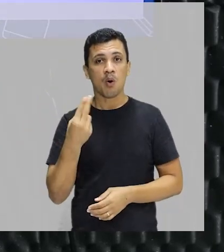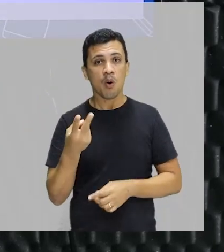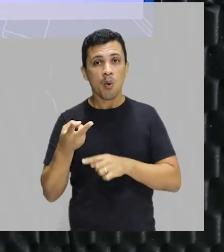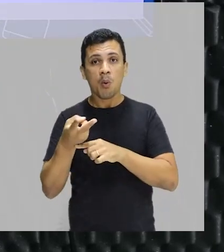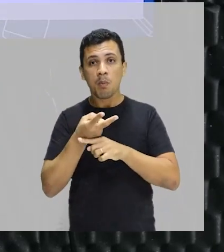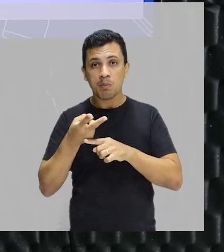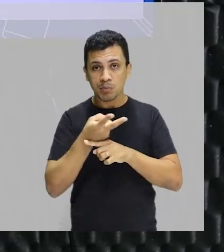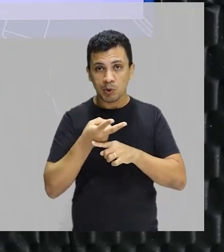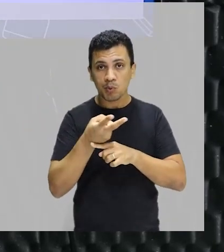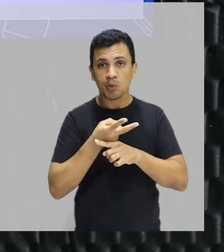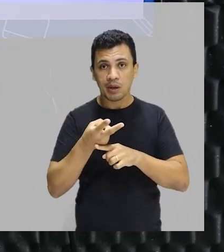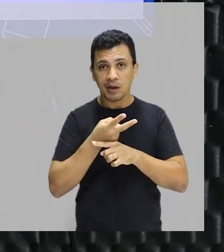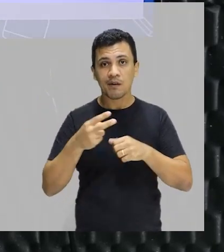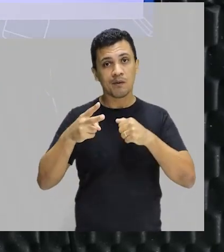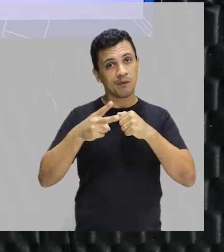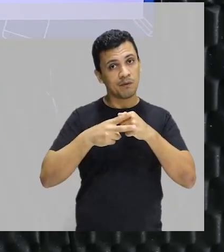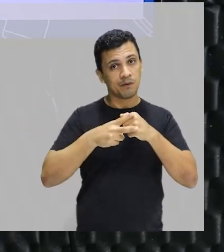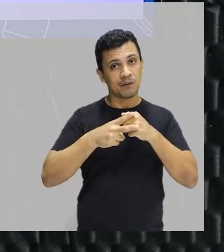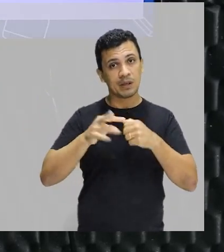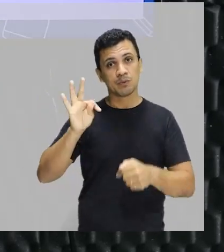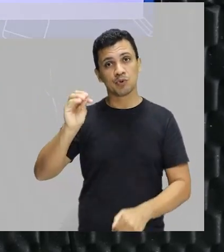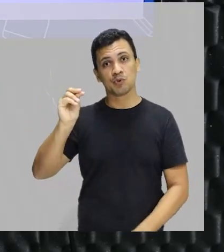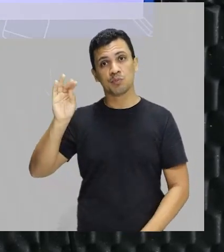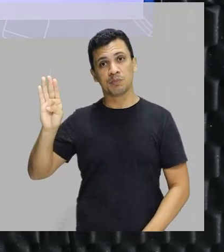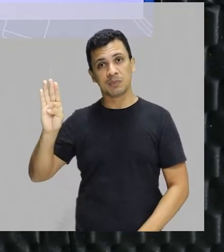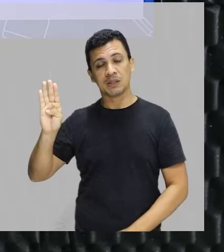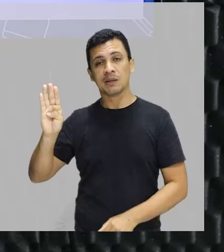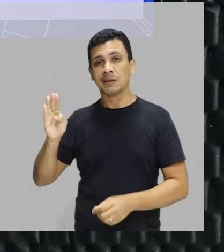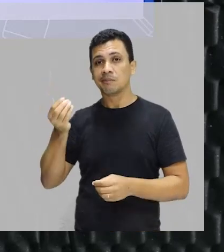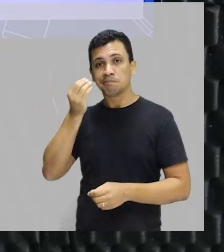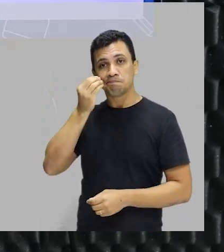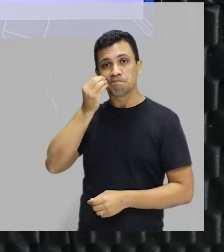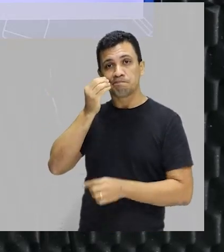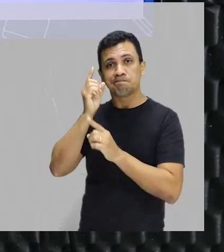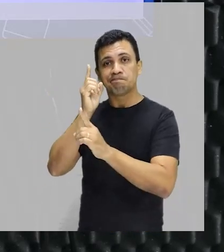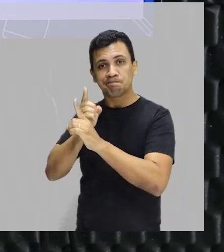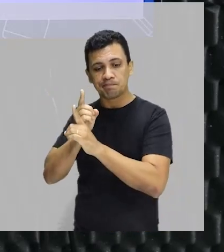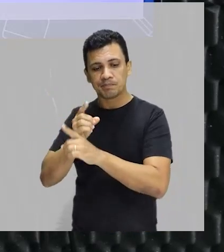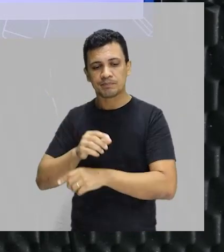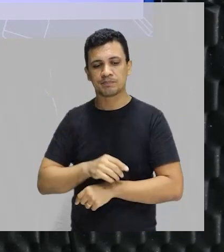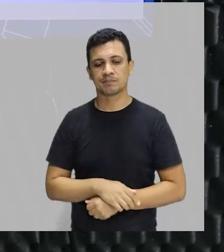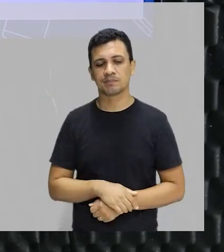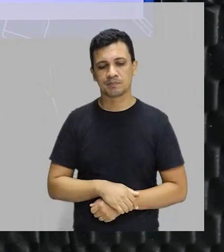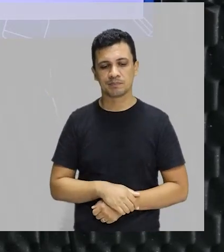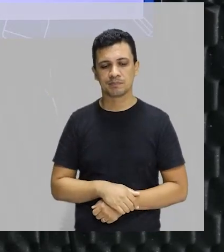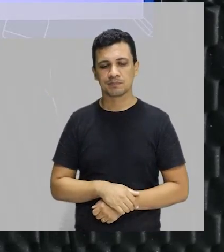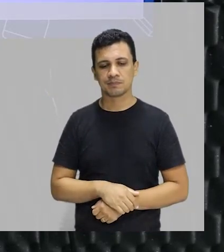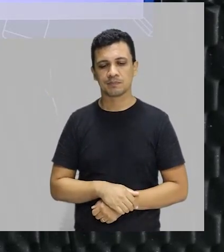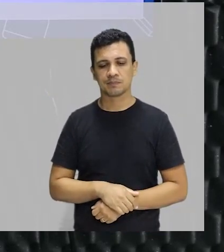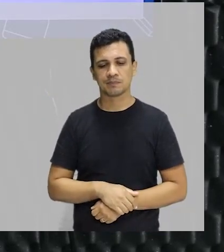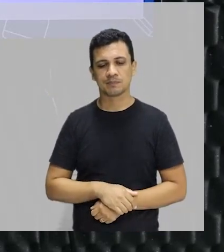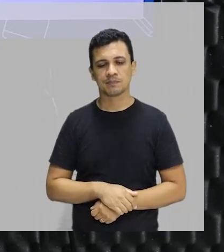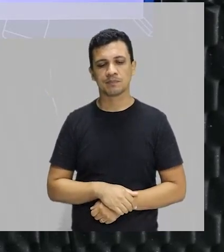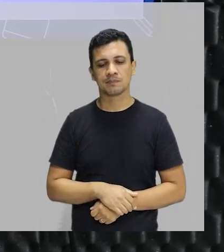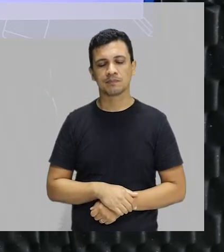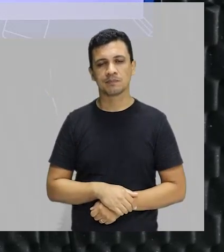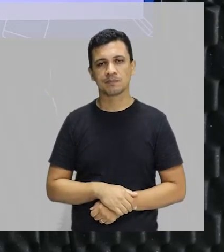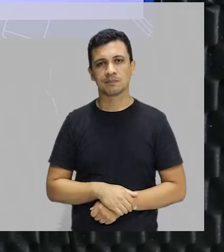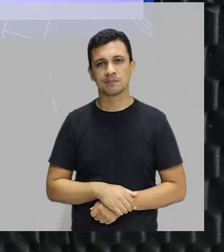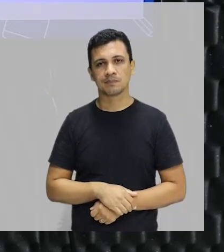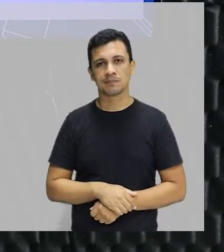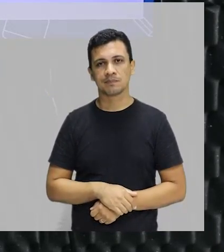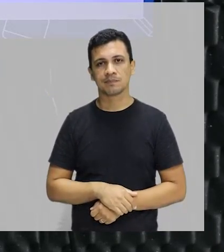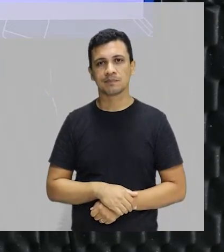do verbo to be. Então, todo lugar que tiver verbo to be, eu tento identificar. Her name was Maria Gomes